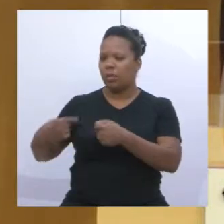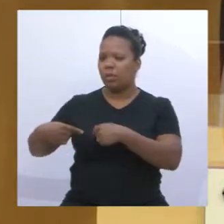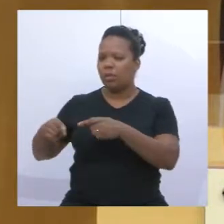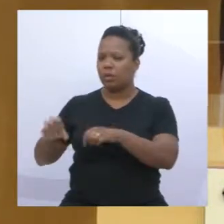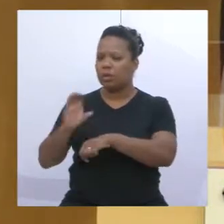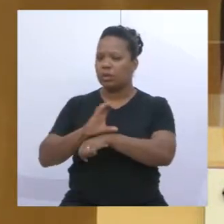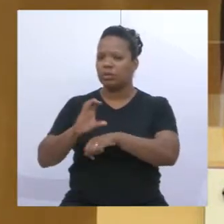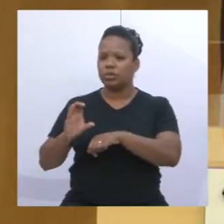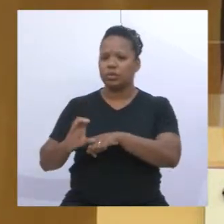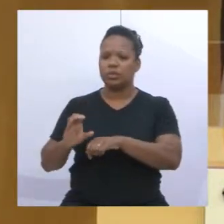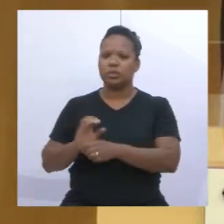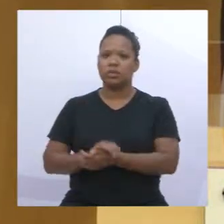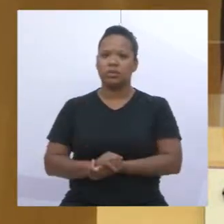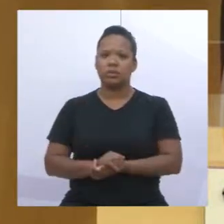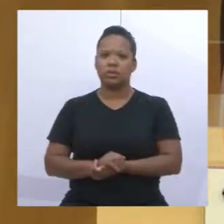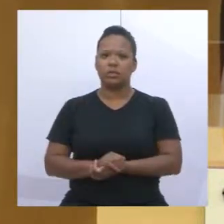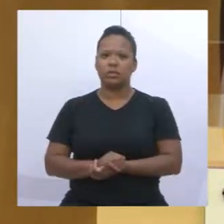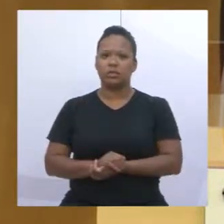plenário.